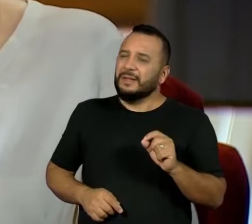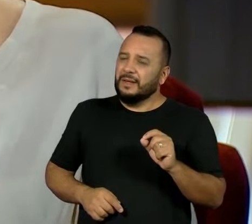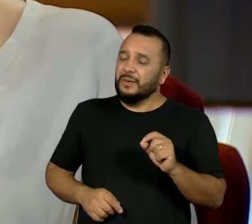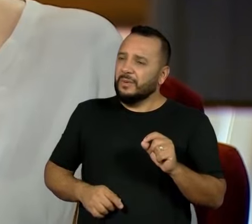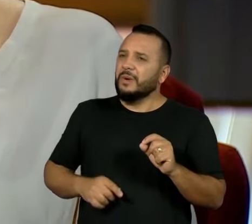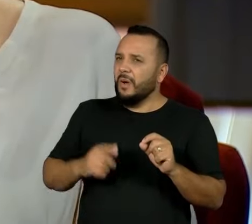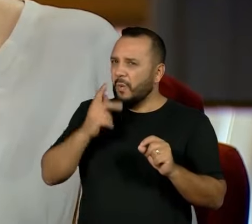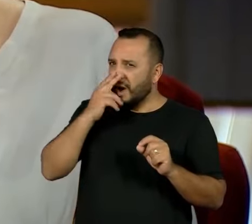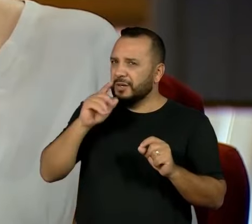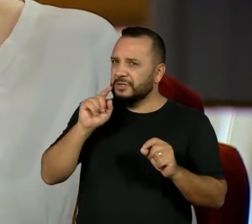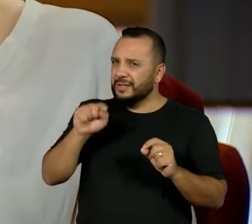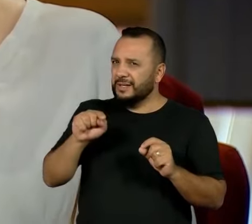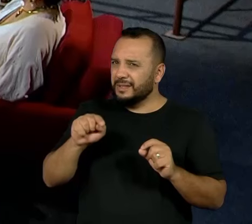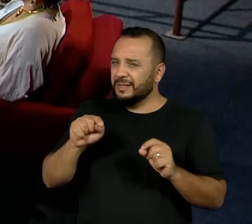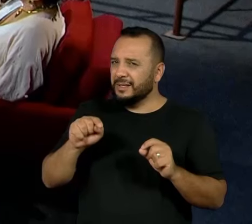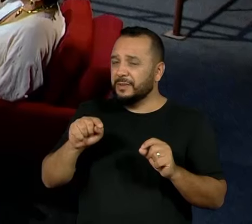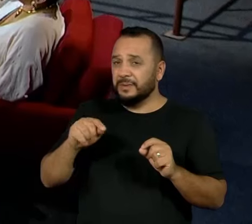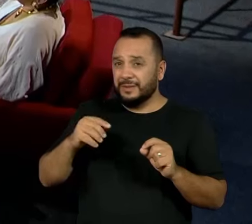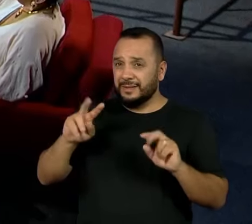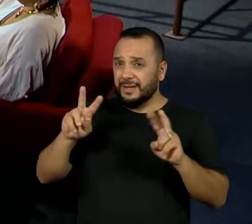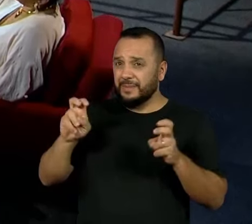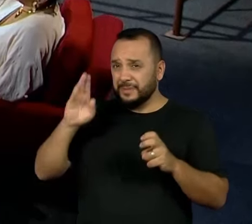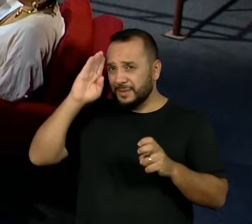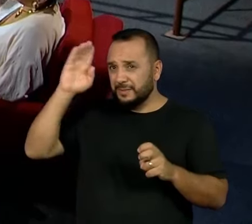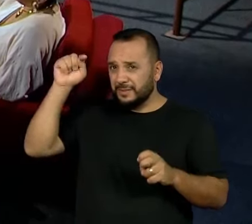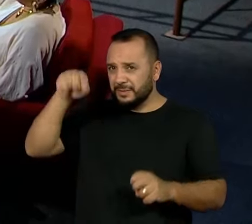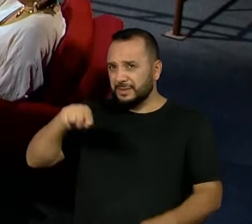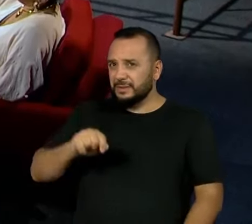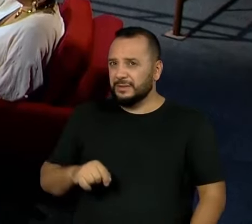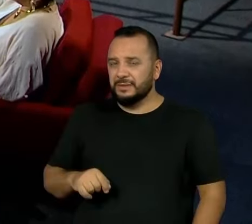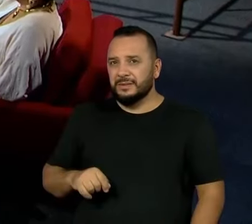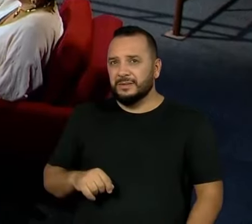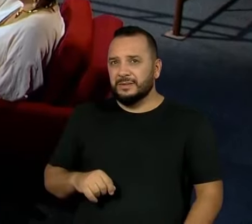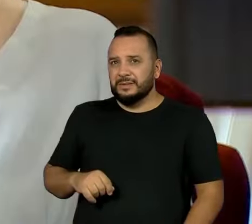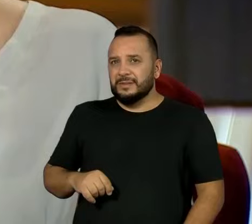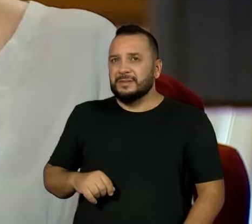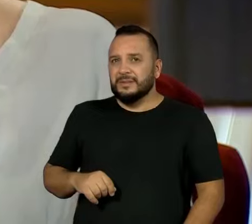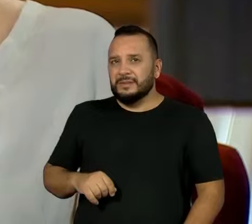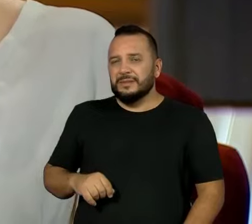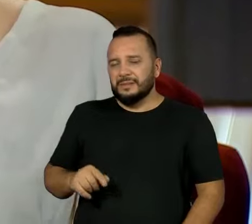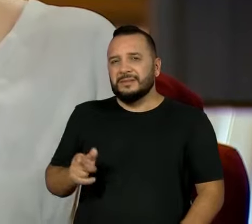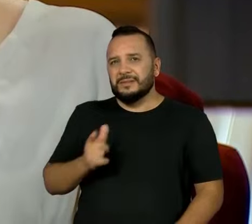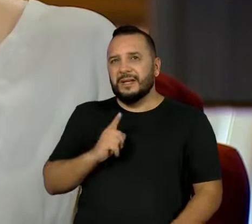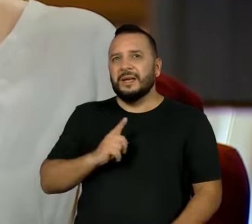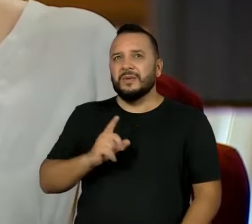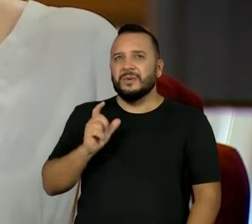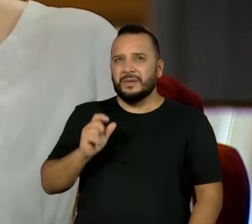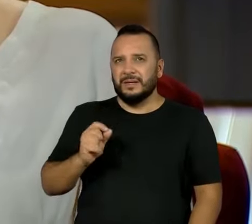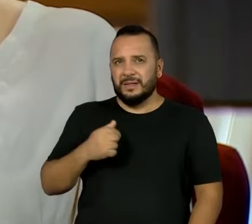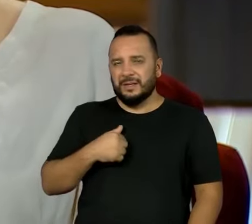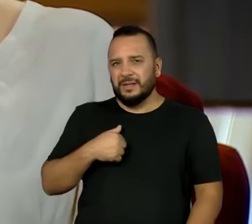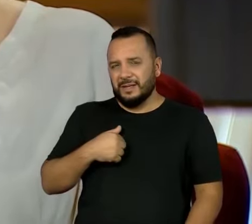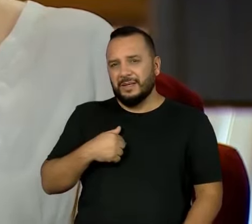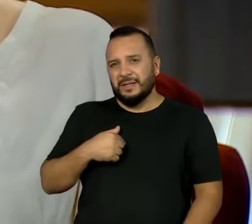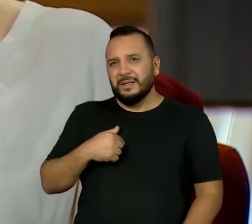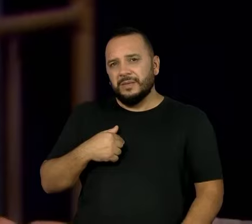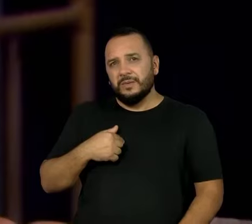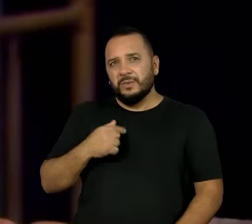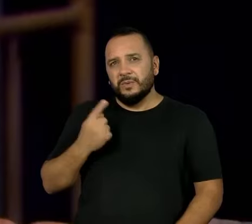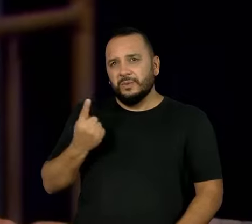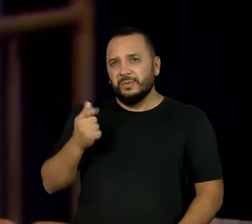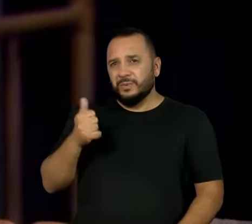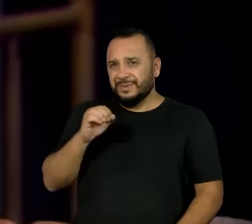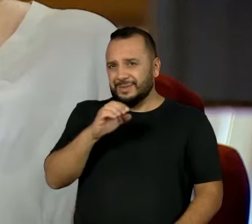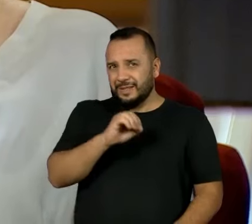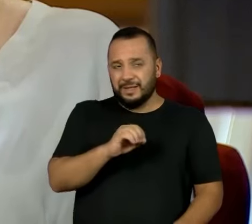disparador isso aí então a minha meta é com certeza seria um mundo sem né mas mas isso tá no seu corpo